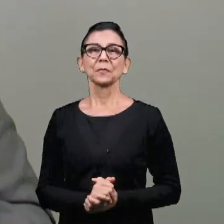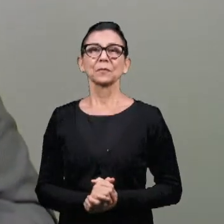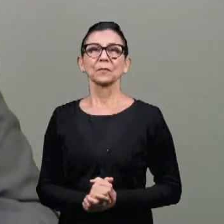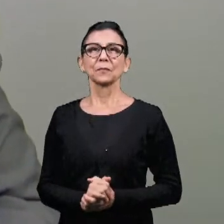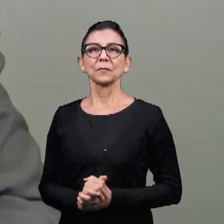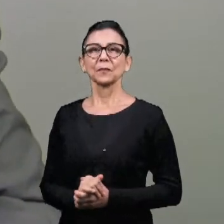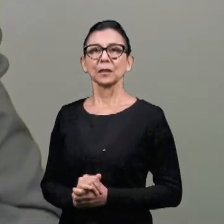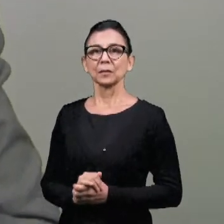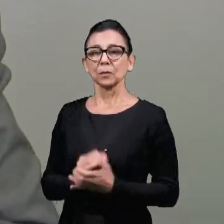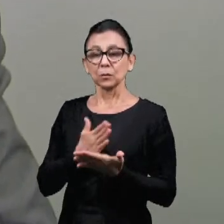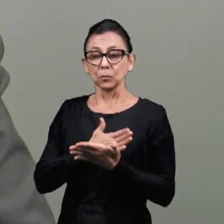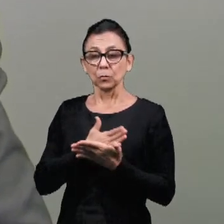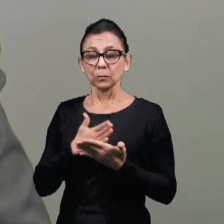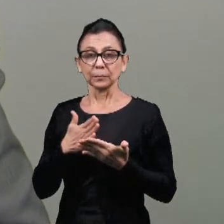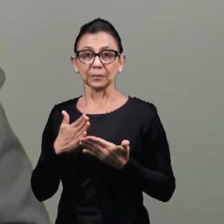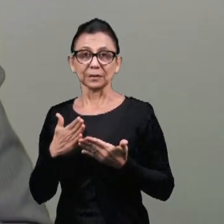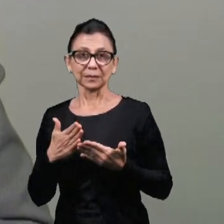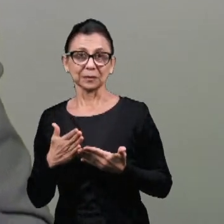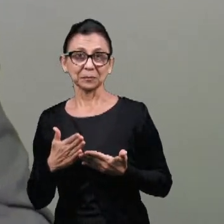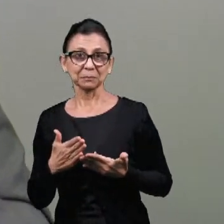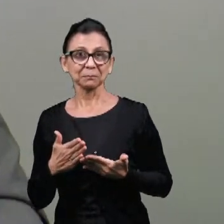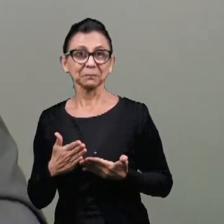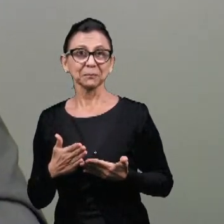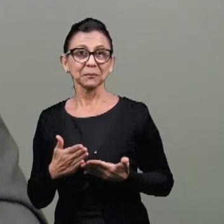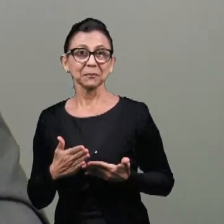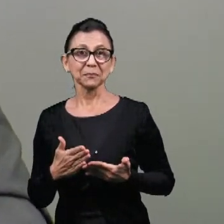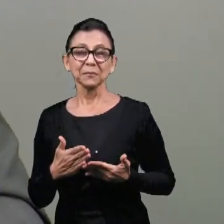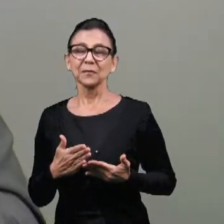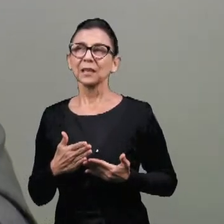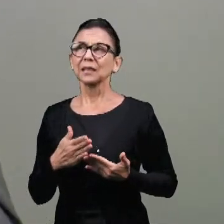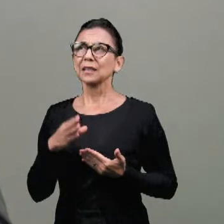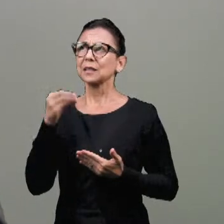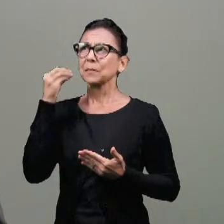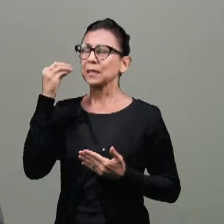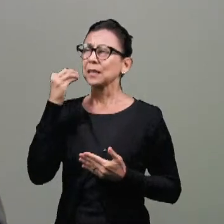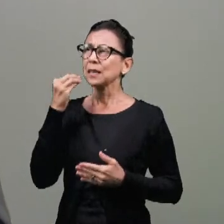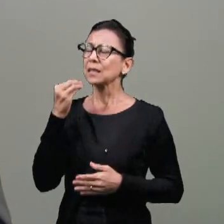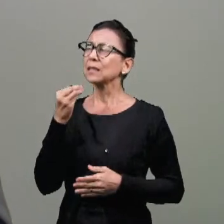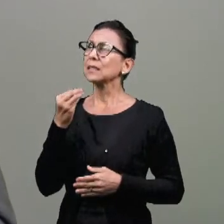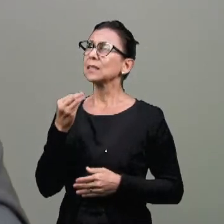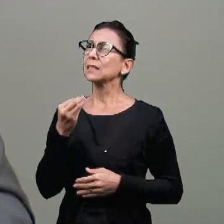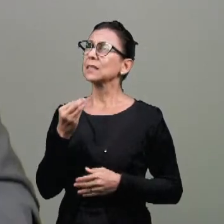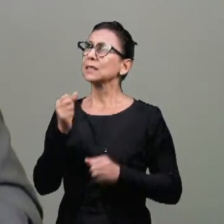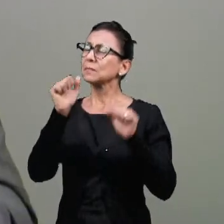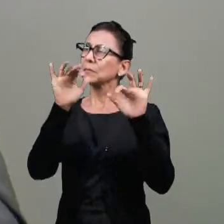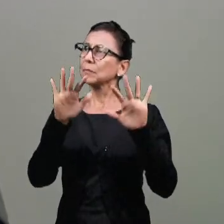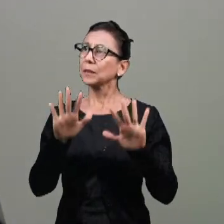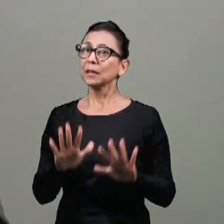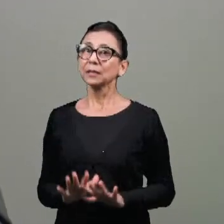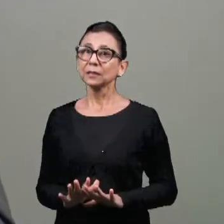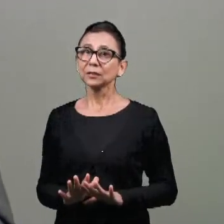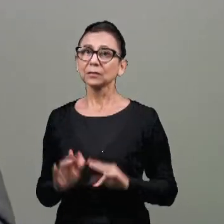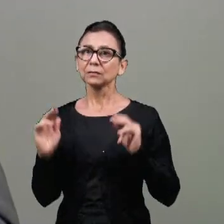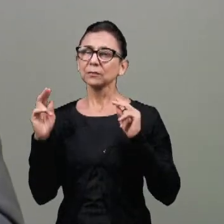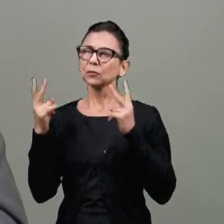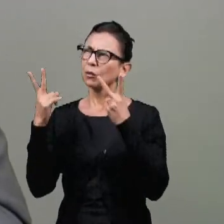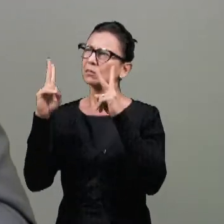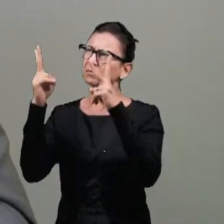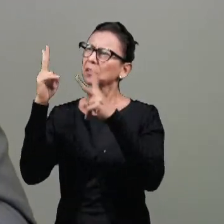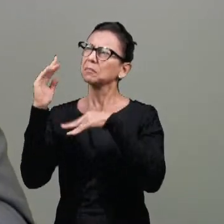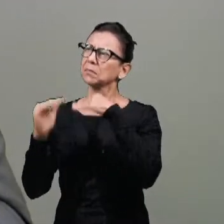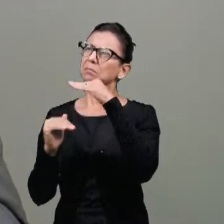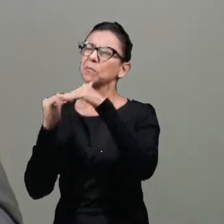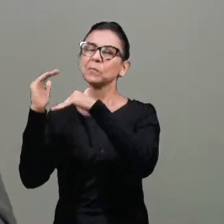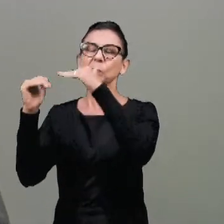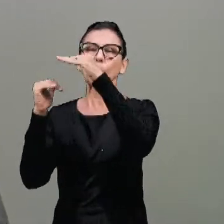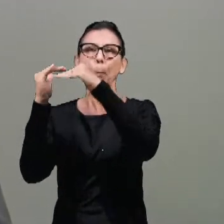passa a viver as bênçãos e ver que estas bênçãos que vivemos, essas vitórias que alcançamos,